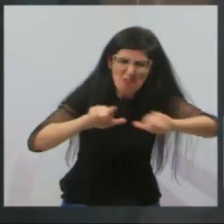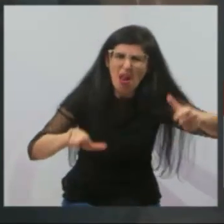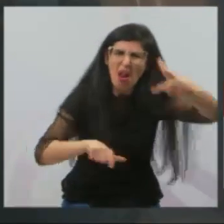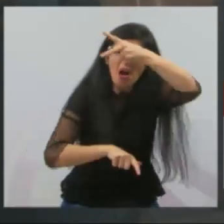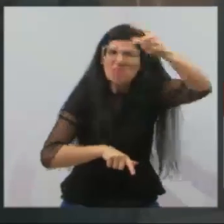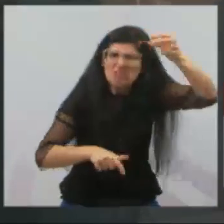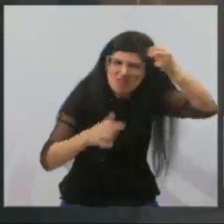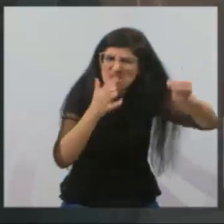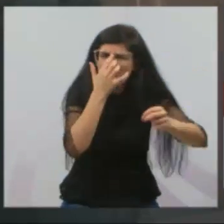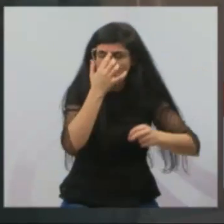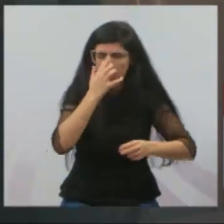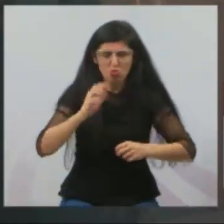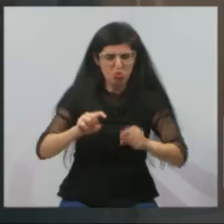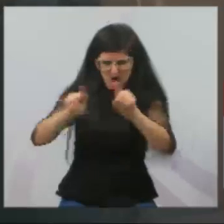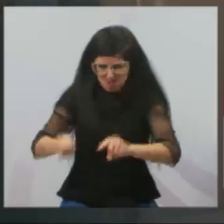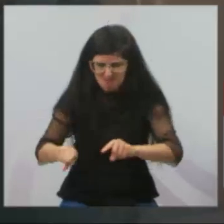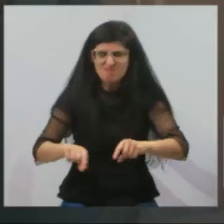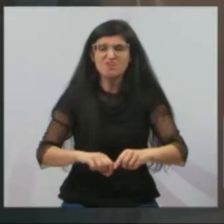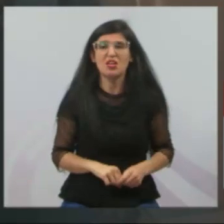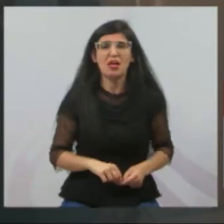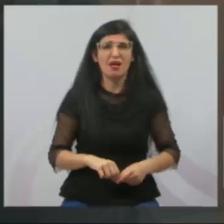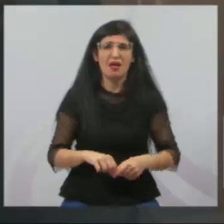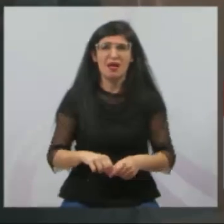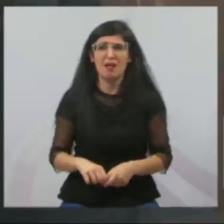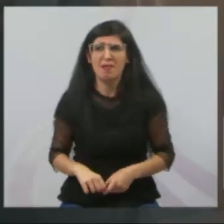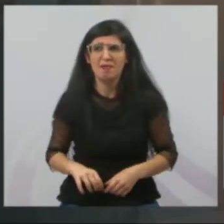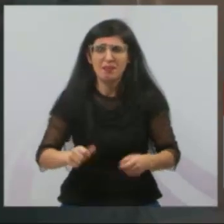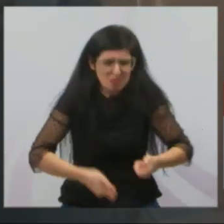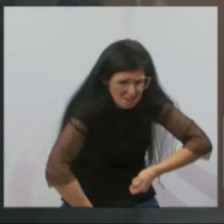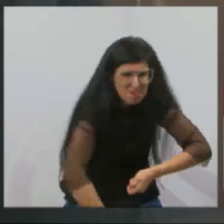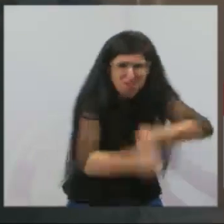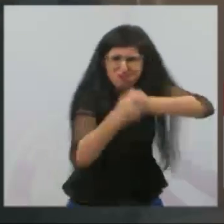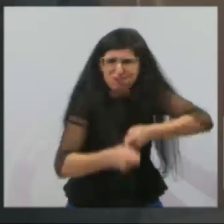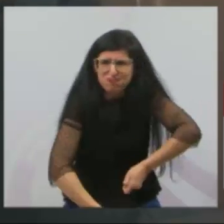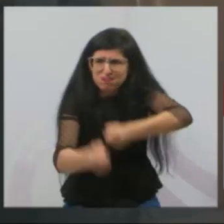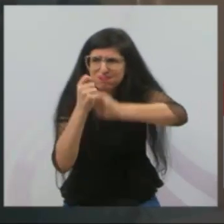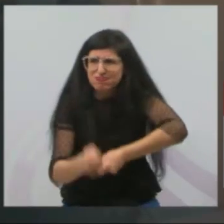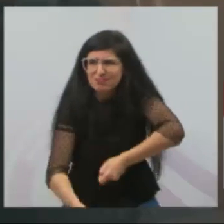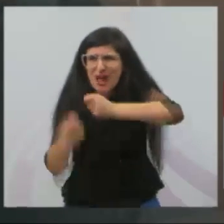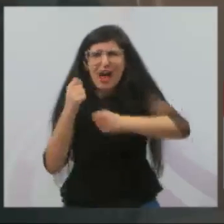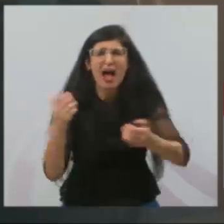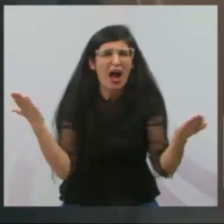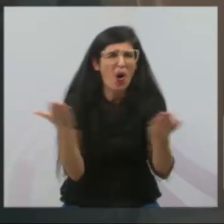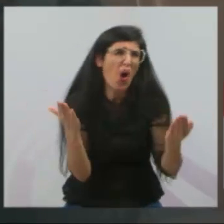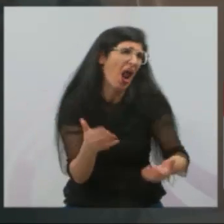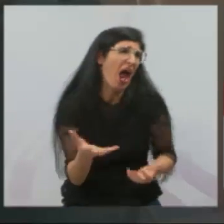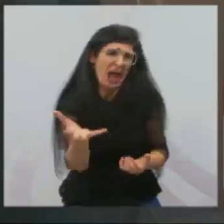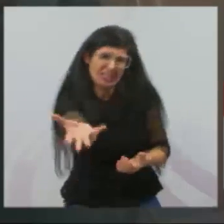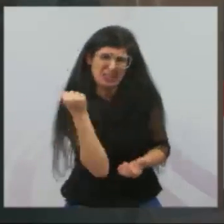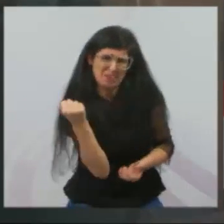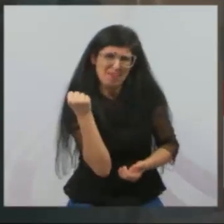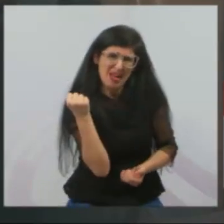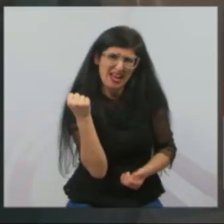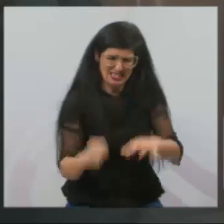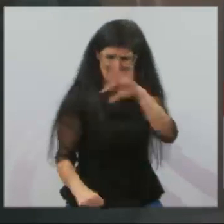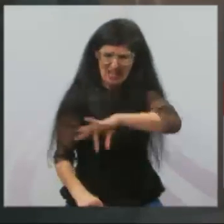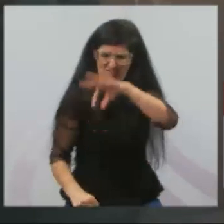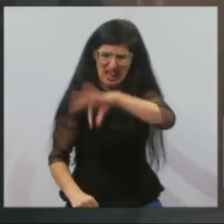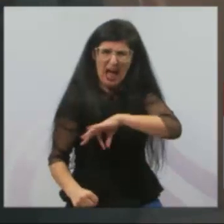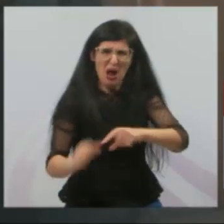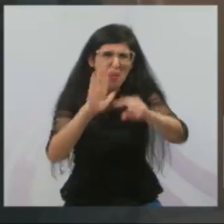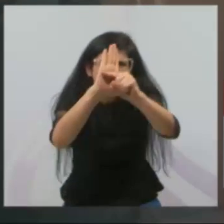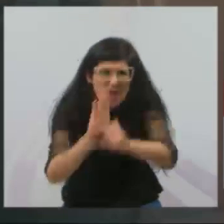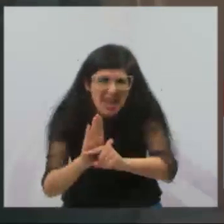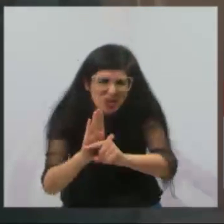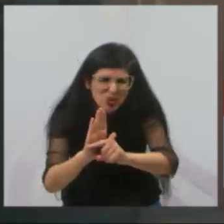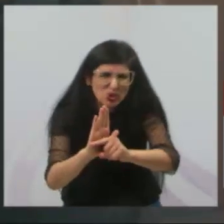estão fazendo o combate à pandemia, será indiretamente uma redução de salário. Como olhar para esse servidor